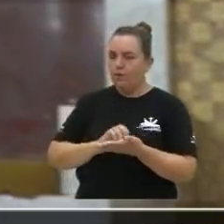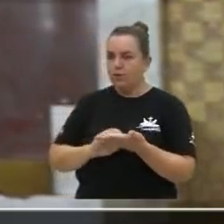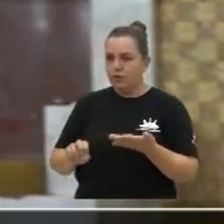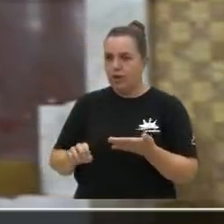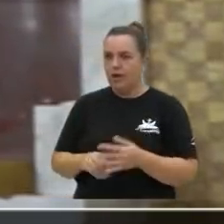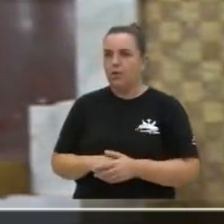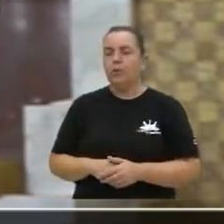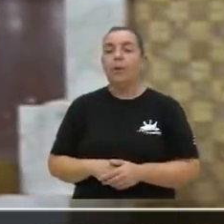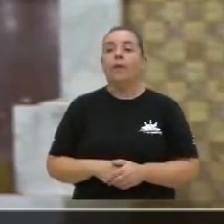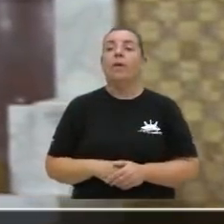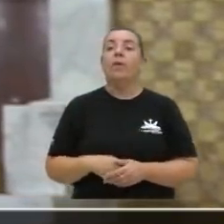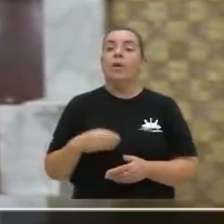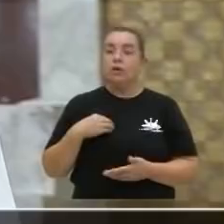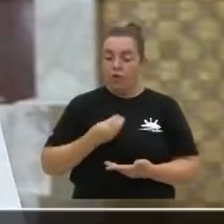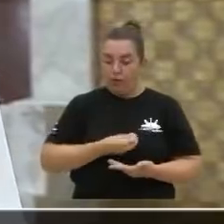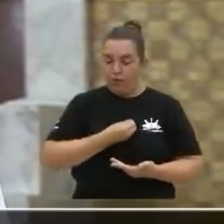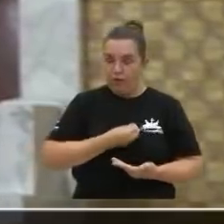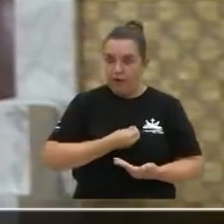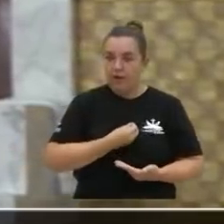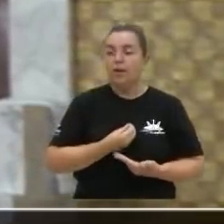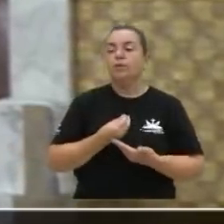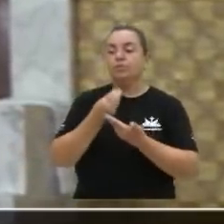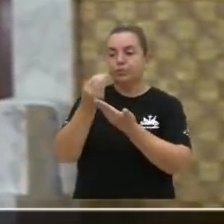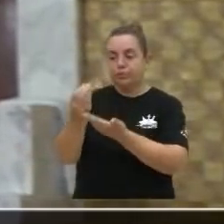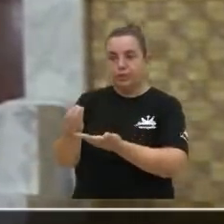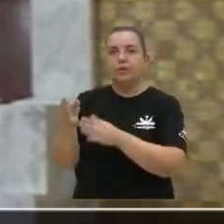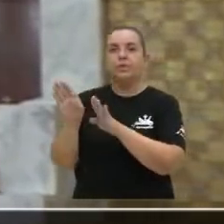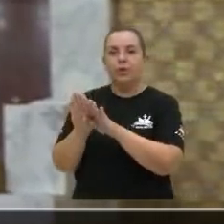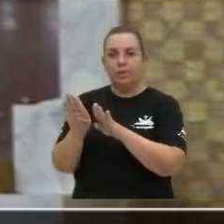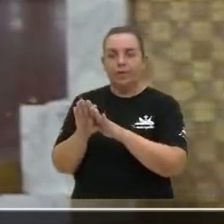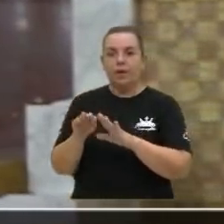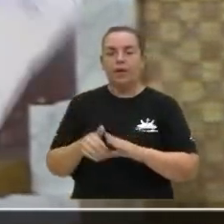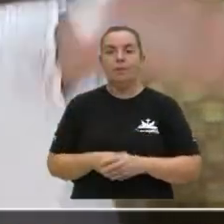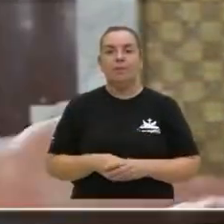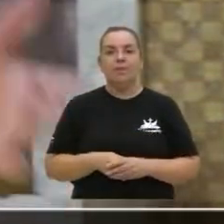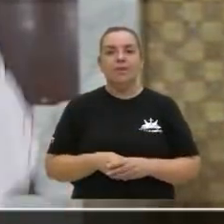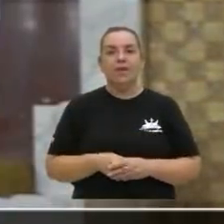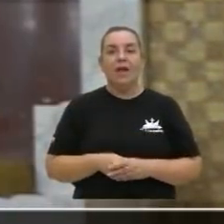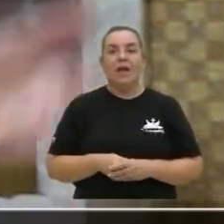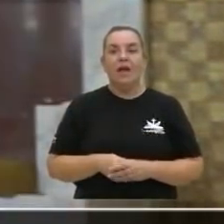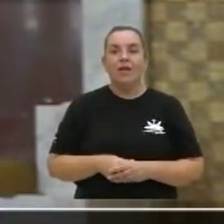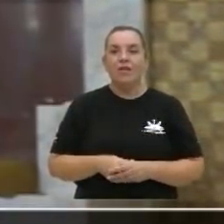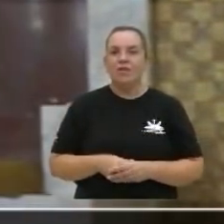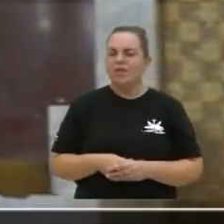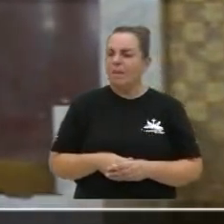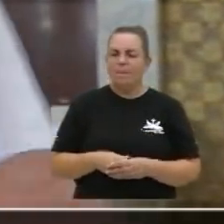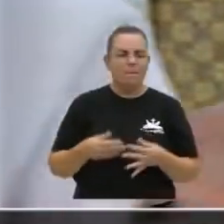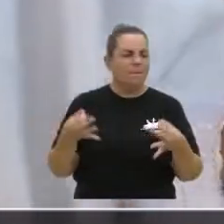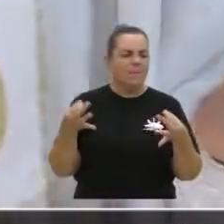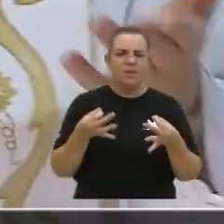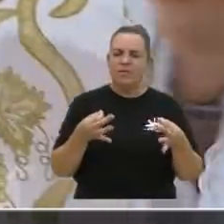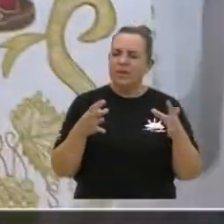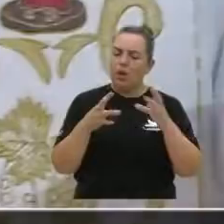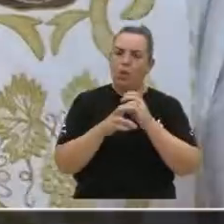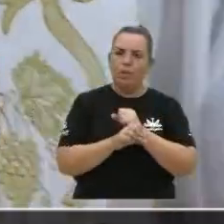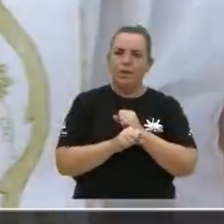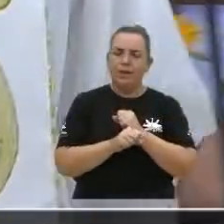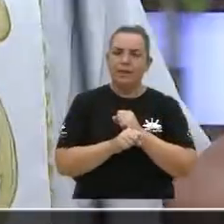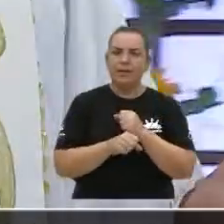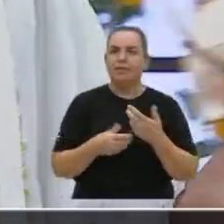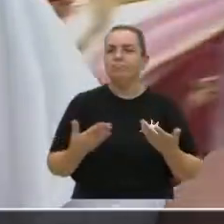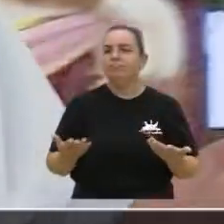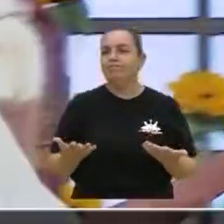um outro trecho, uma outra perícope, eu vim trazer vida em abundância. Meus irmãos, que